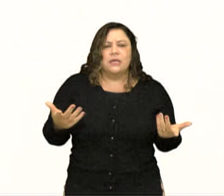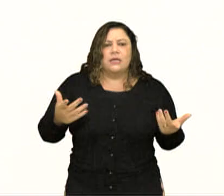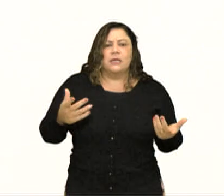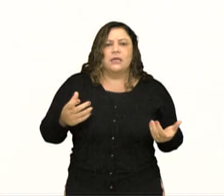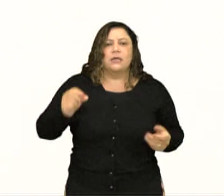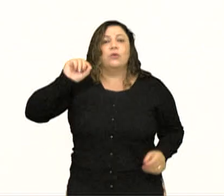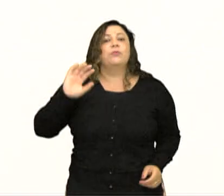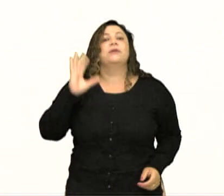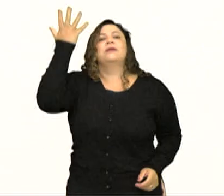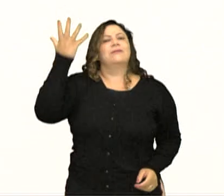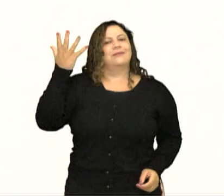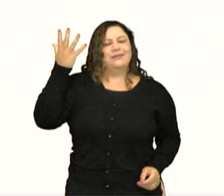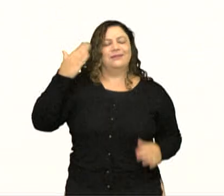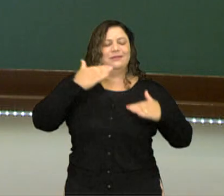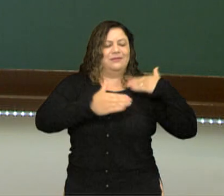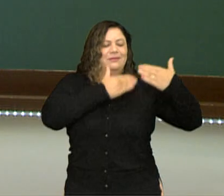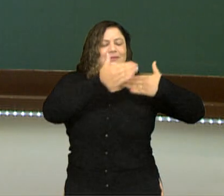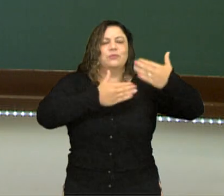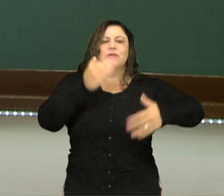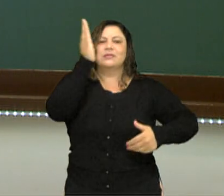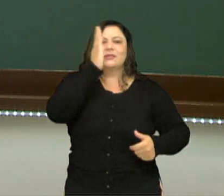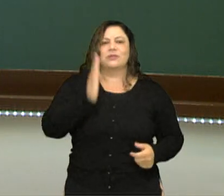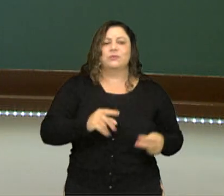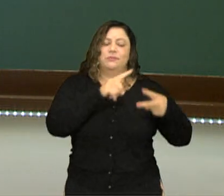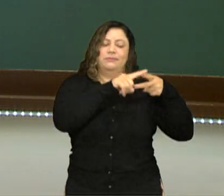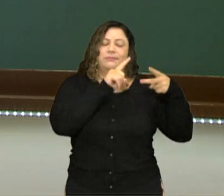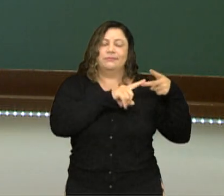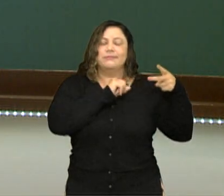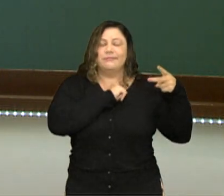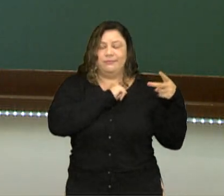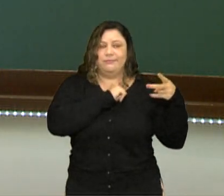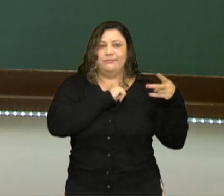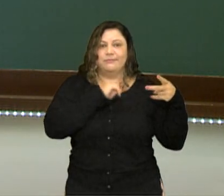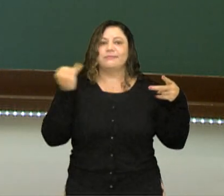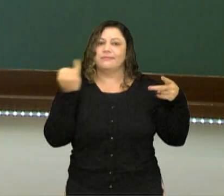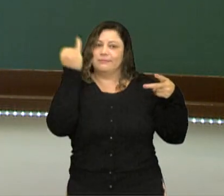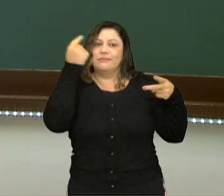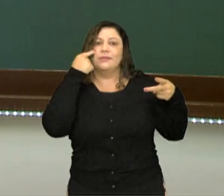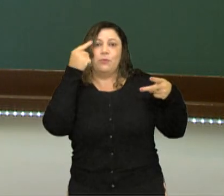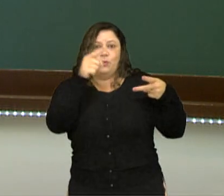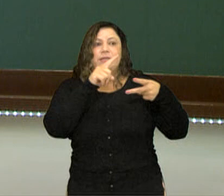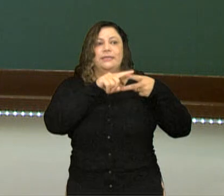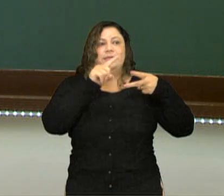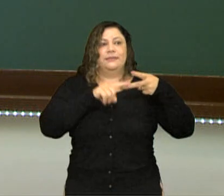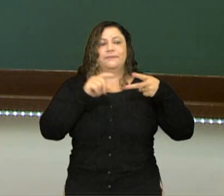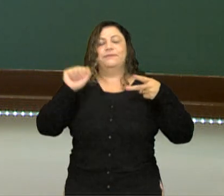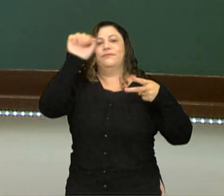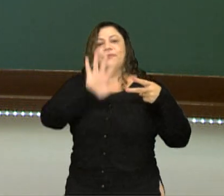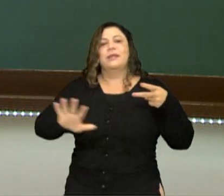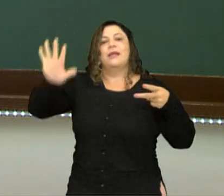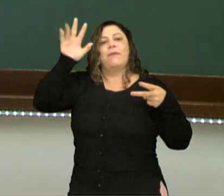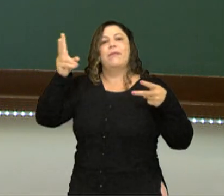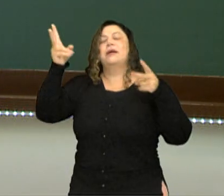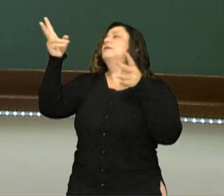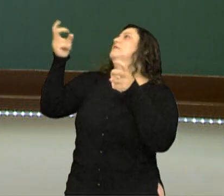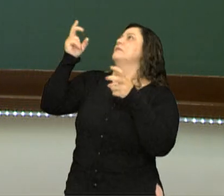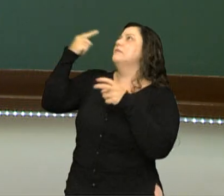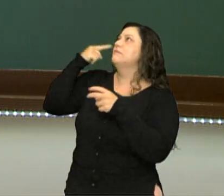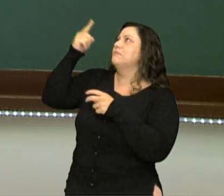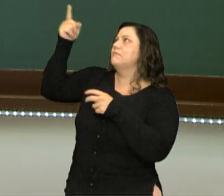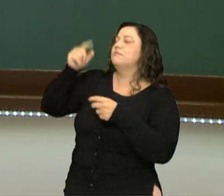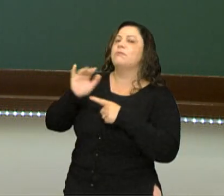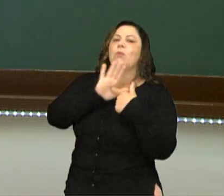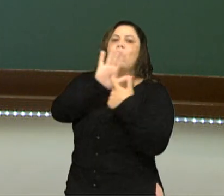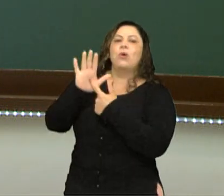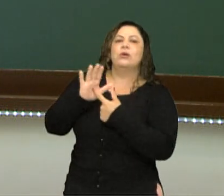esse processo no Brasil? Então são duas questões bem importantes. E a imagem já sugere para nós aqui uma